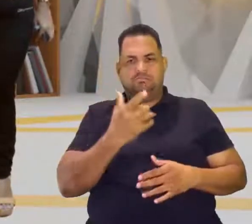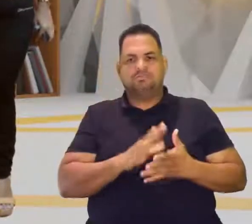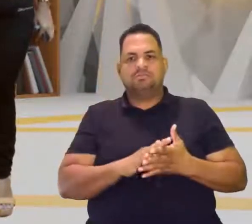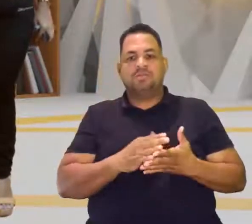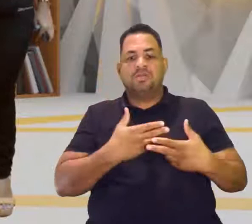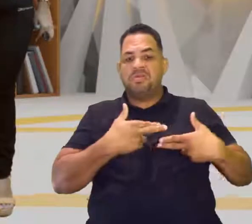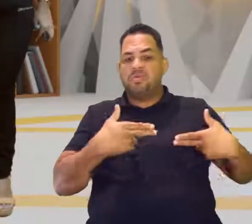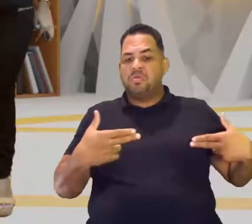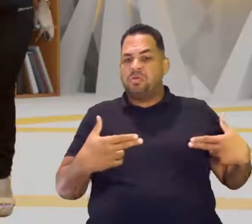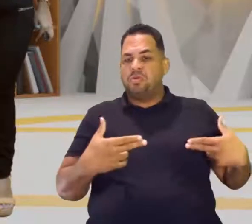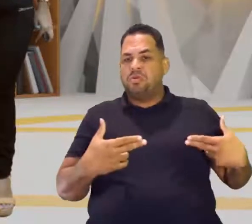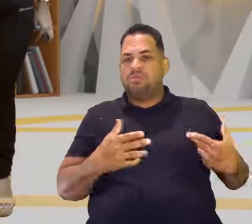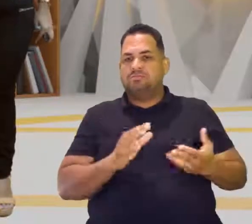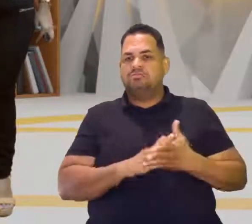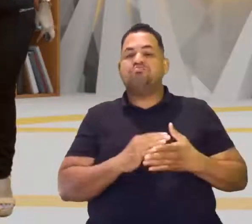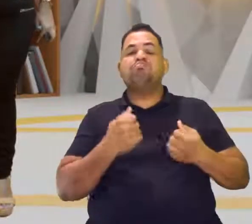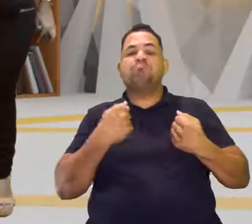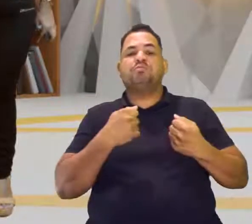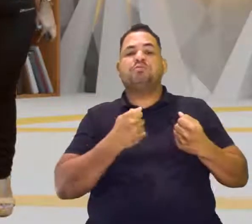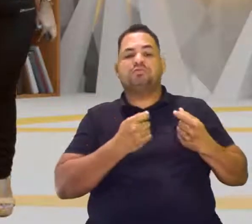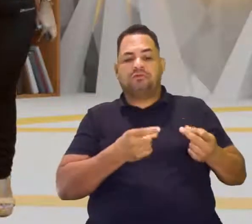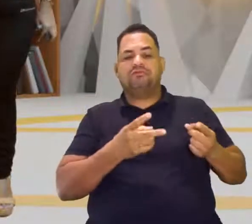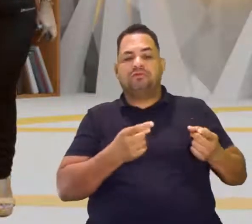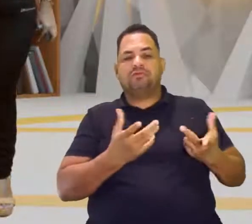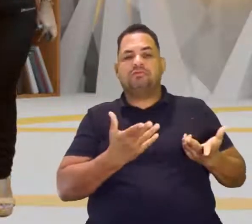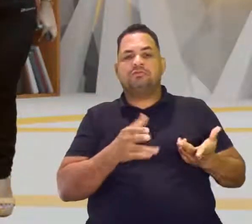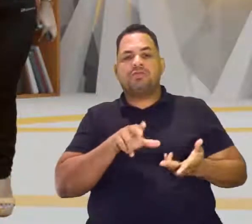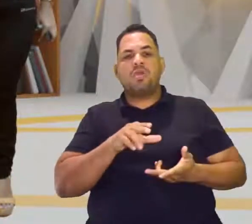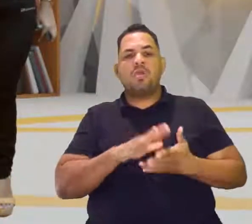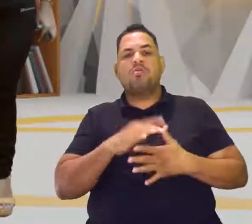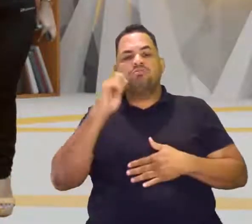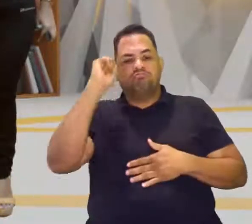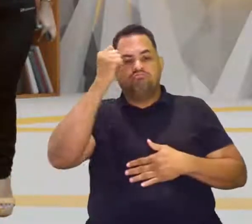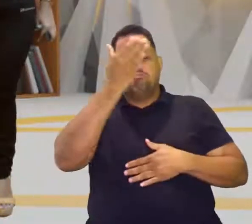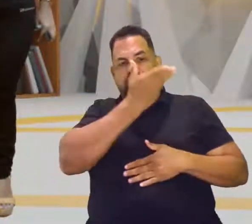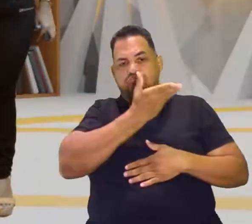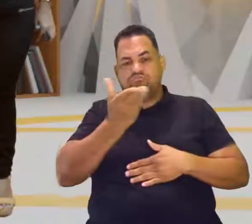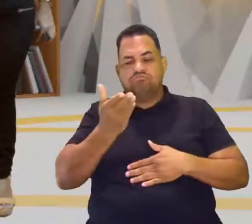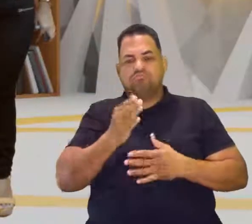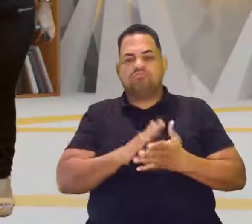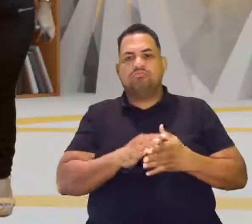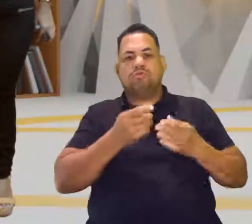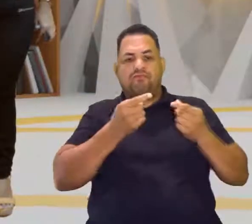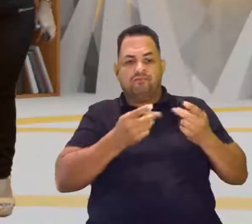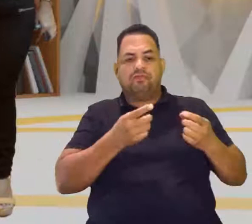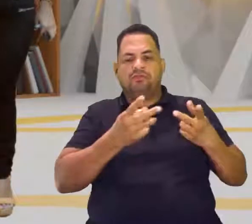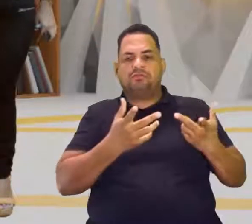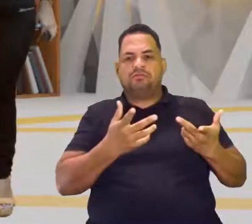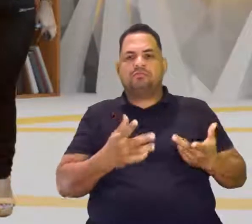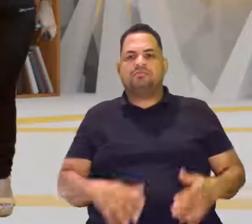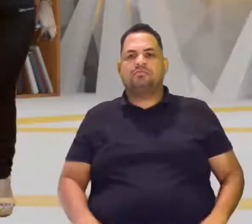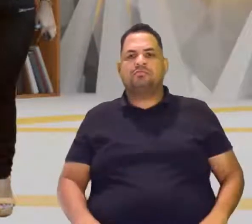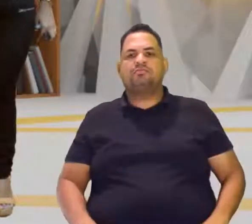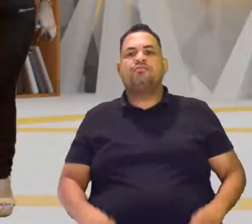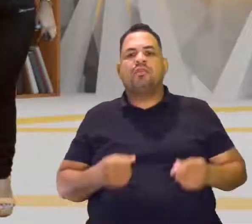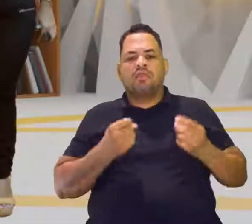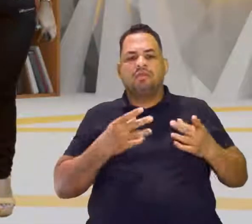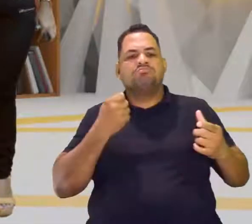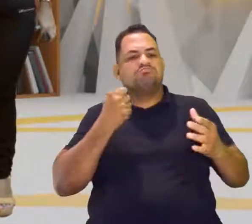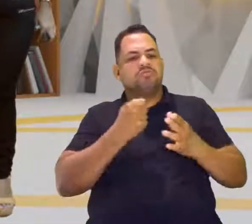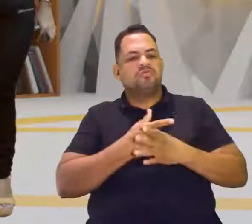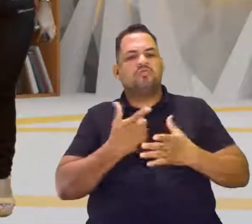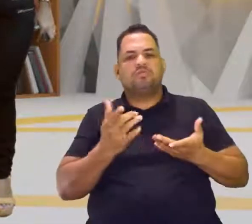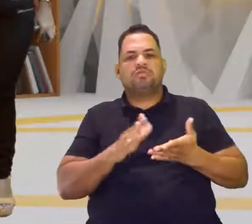eram coisas podiam ser comercializadas como os negros foram né foram comercializados eu comércio de